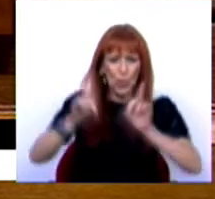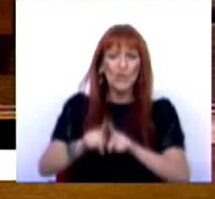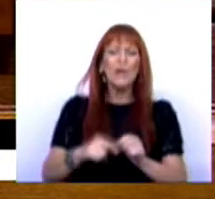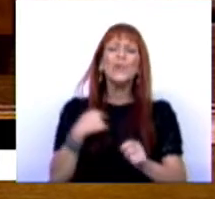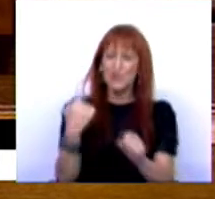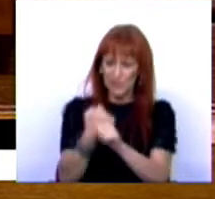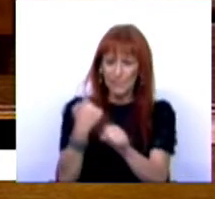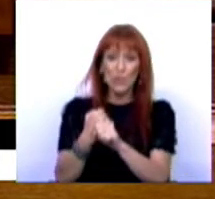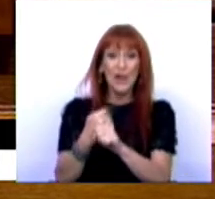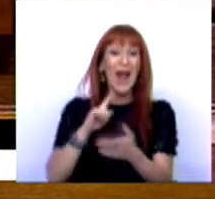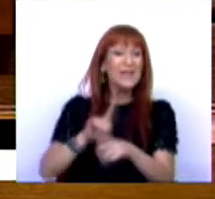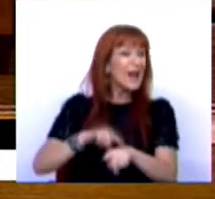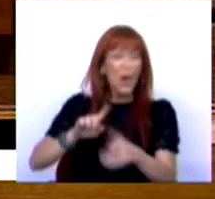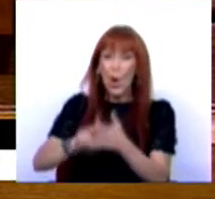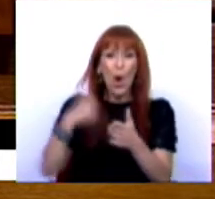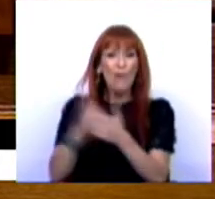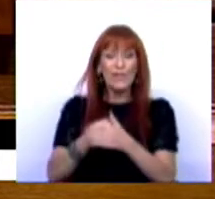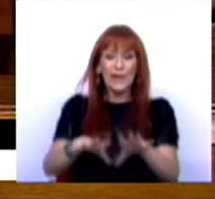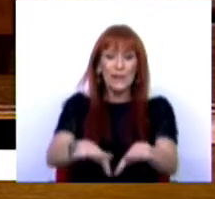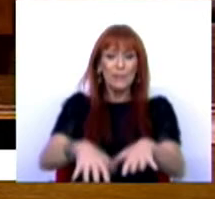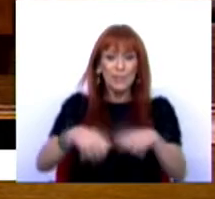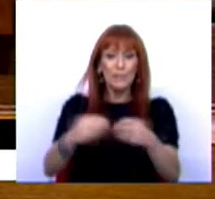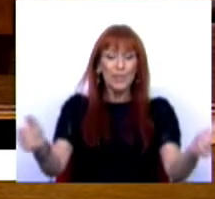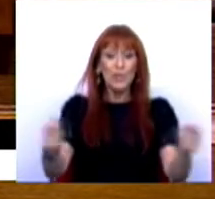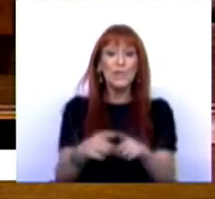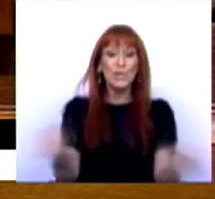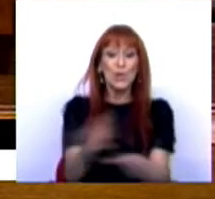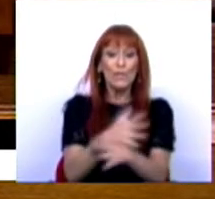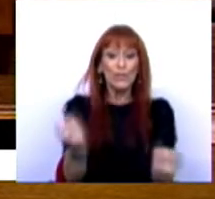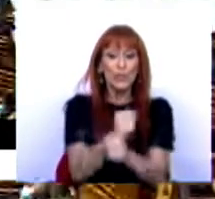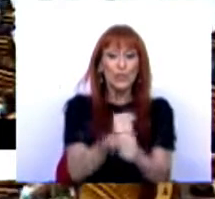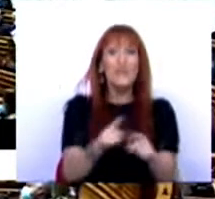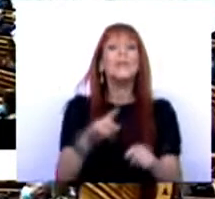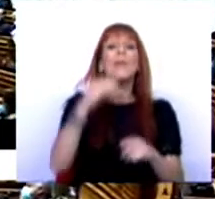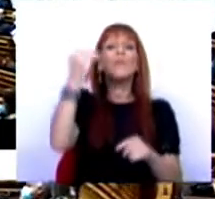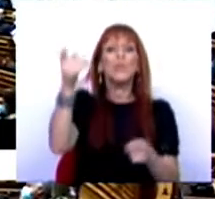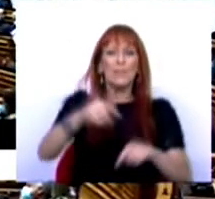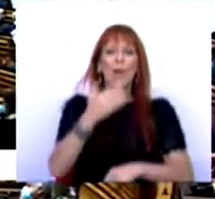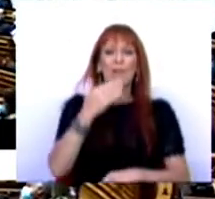assim trabalharemos até ao último dia da dissolução da Assembleia da República e no futuro. Obrigada.